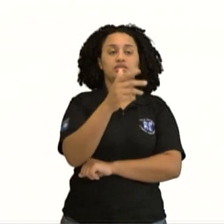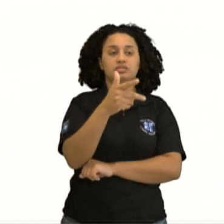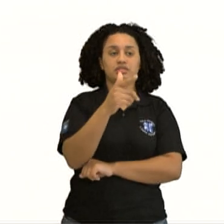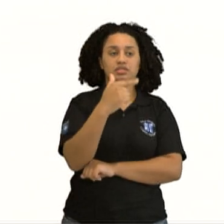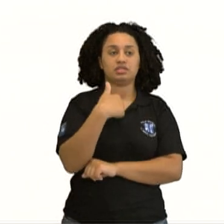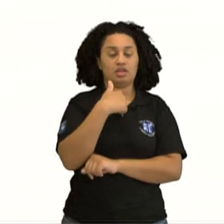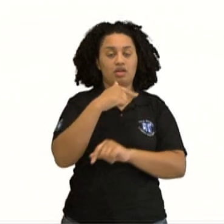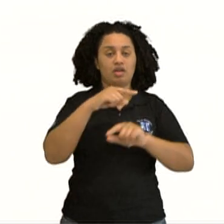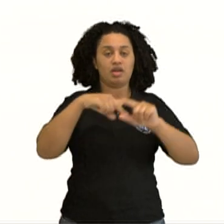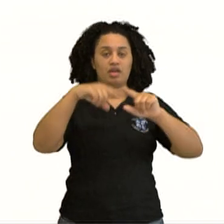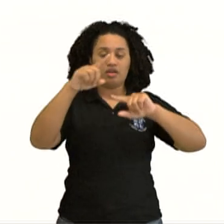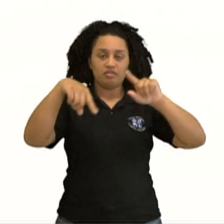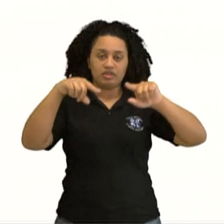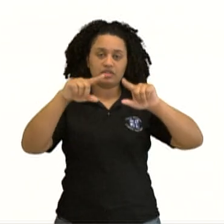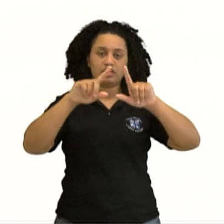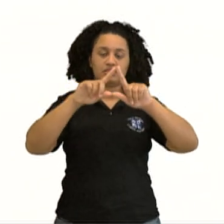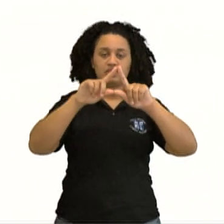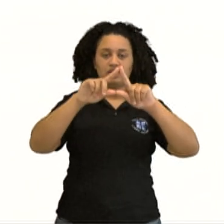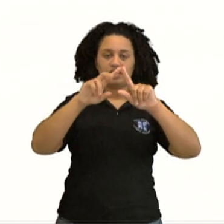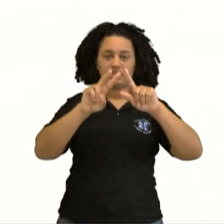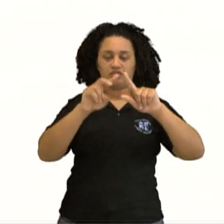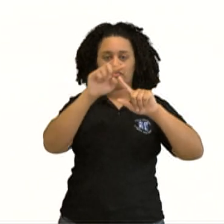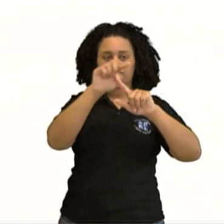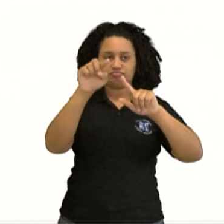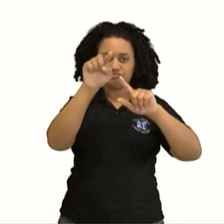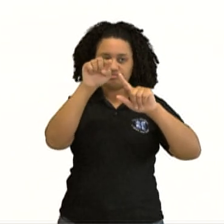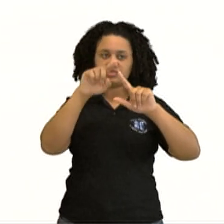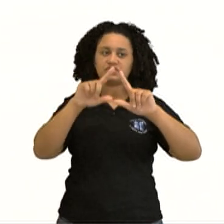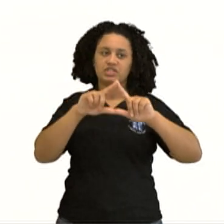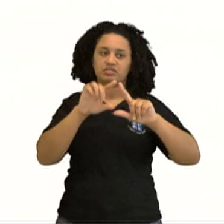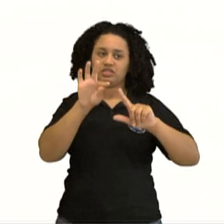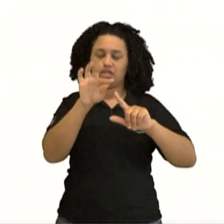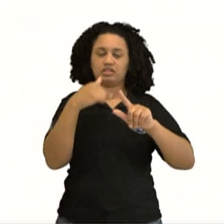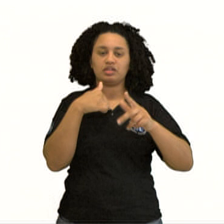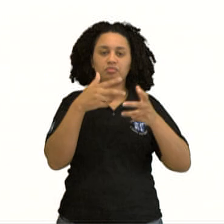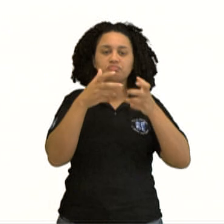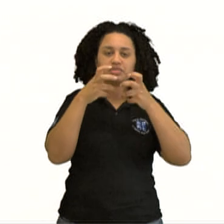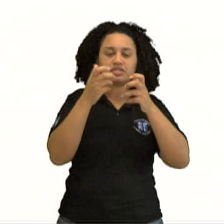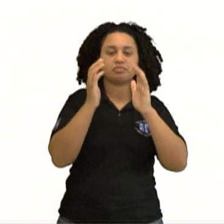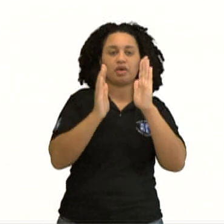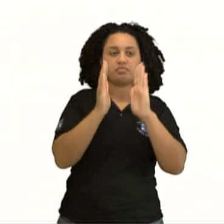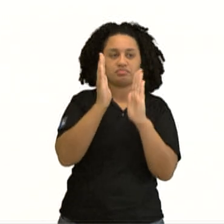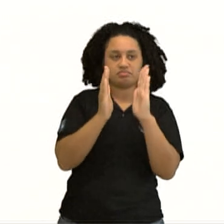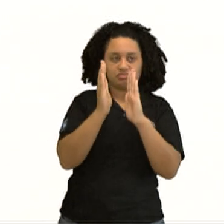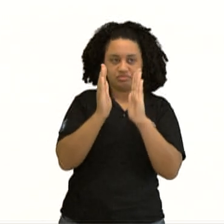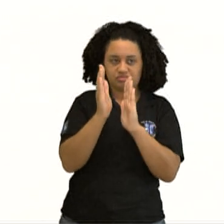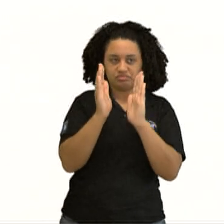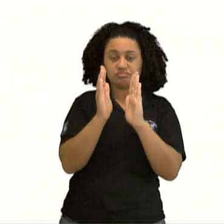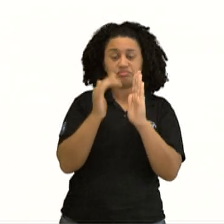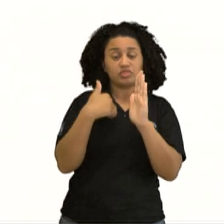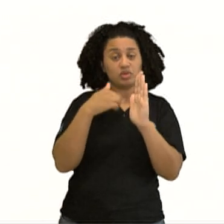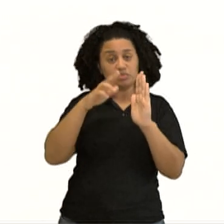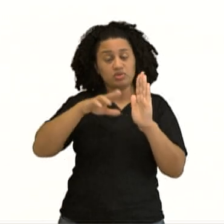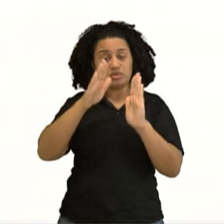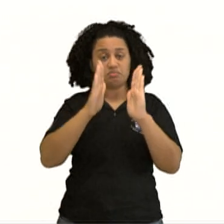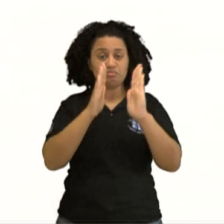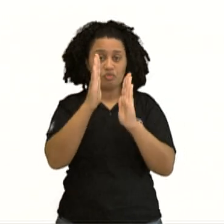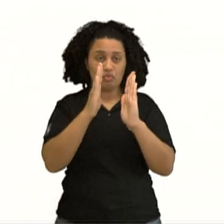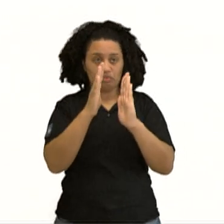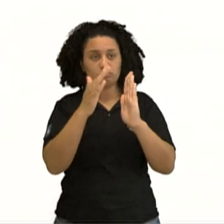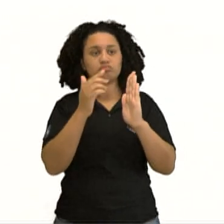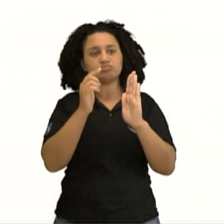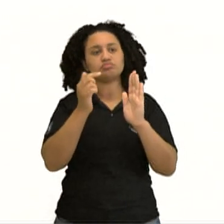igual à variação da velocidade sobre o intervalo de tempo. Ou seja, em módulo, eu posso dizer que a aceleração é